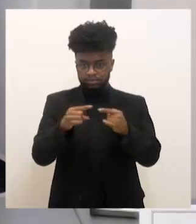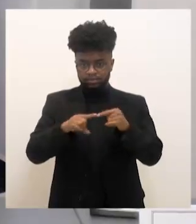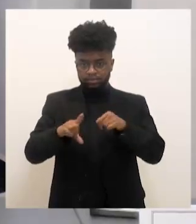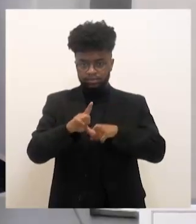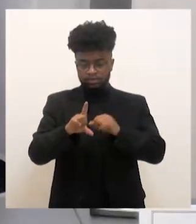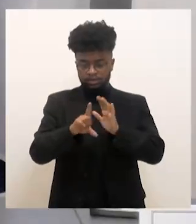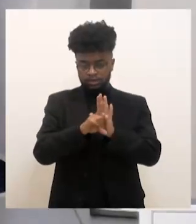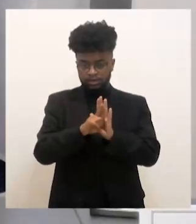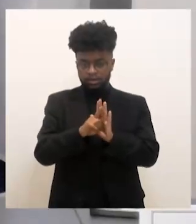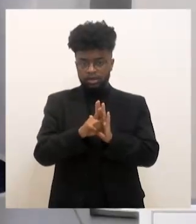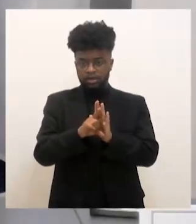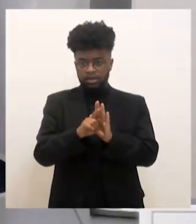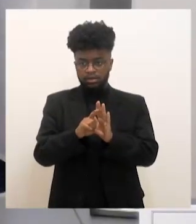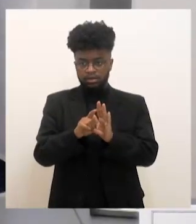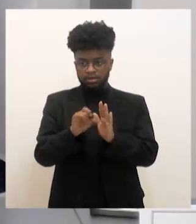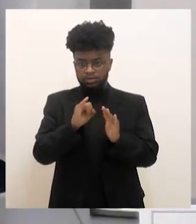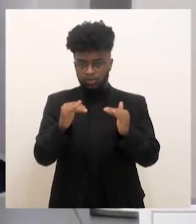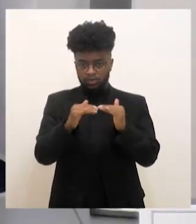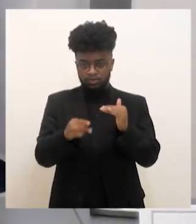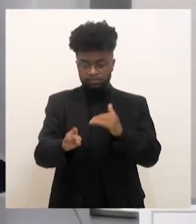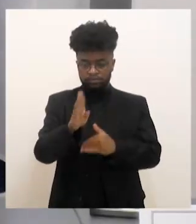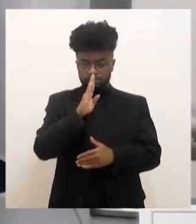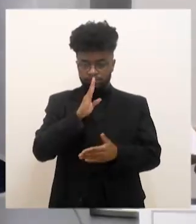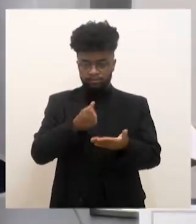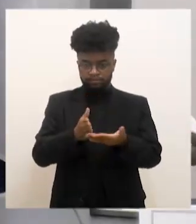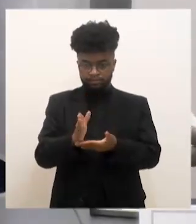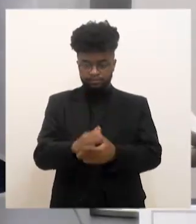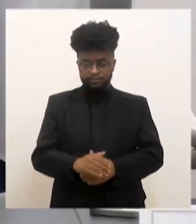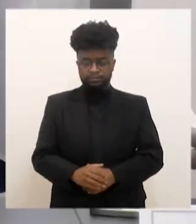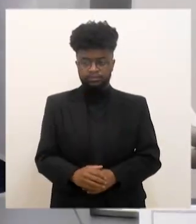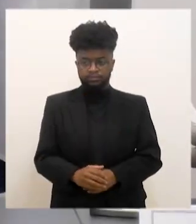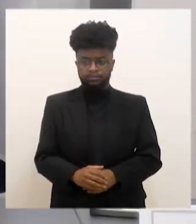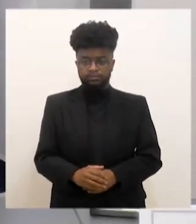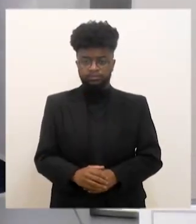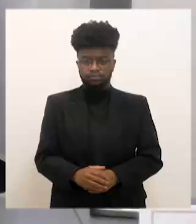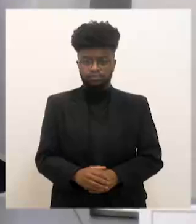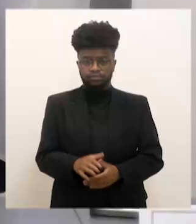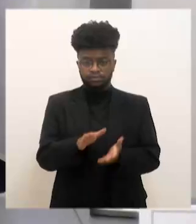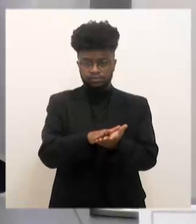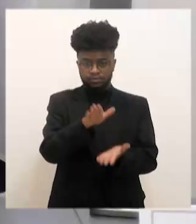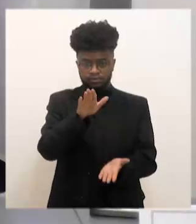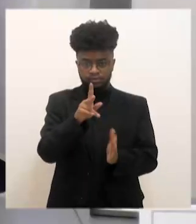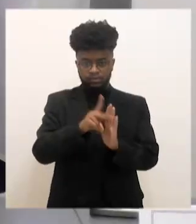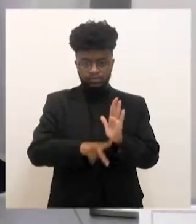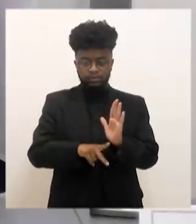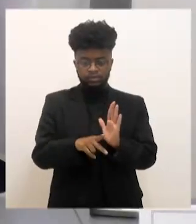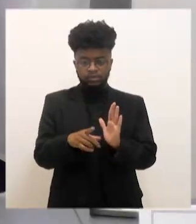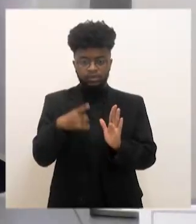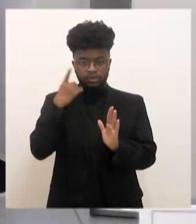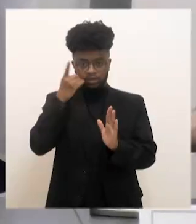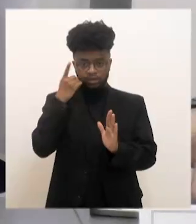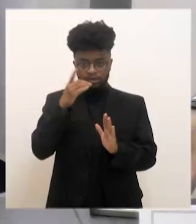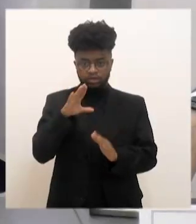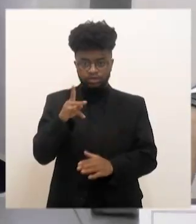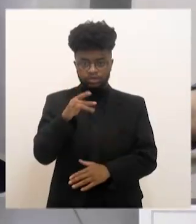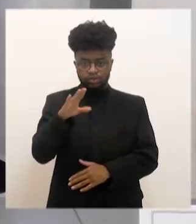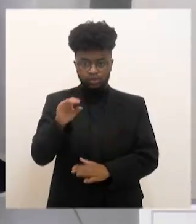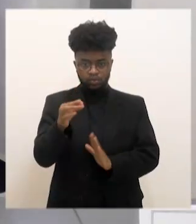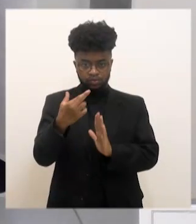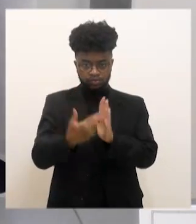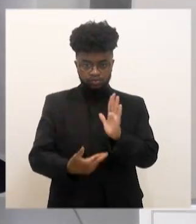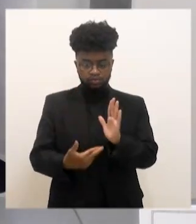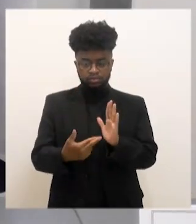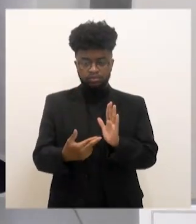queira discutir, encerrada a discussão em votação, os senhores que aprovam permaneçam como estão. Aprovados. Bloco de projetos de relatoria do deputado Chico Machado. É o 8 da pauta, projeto